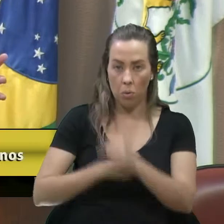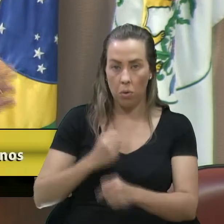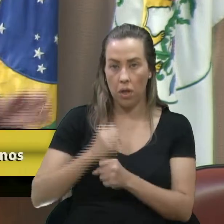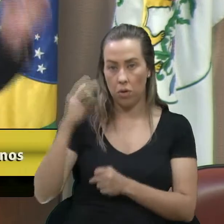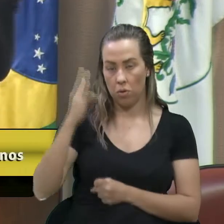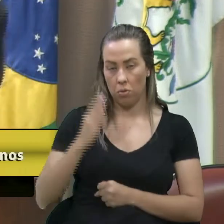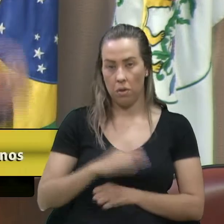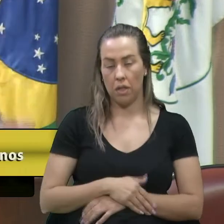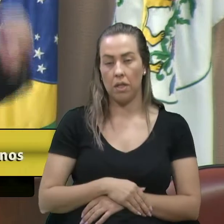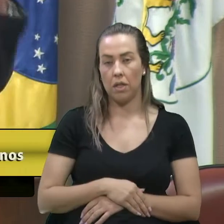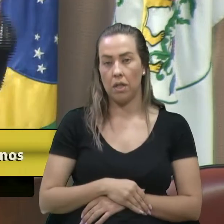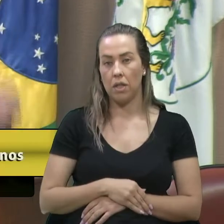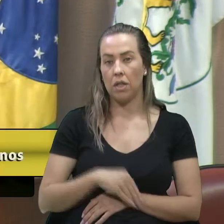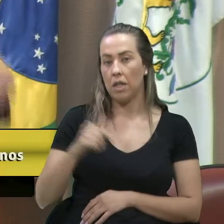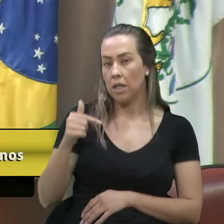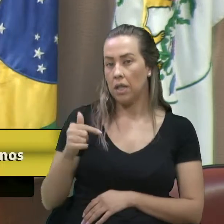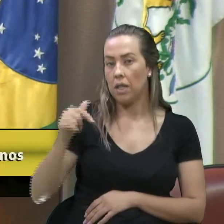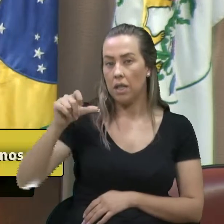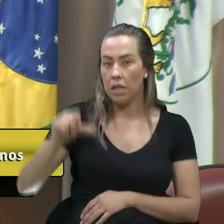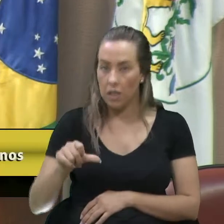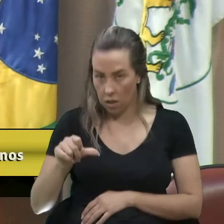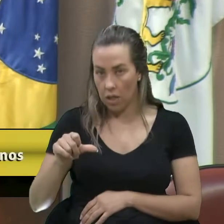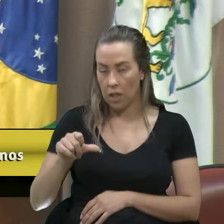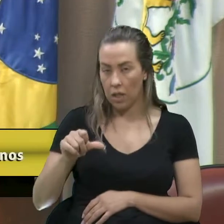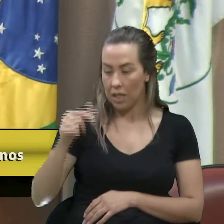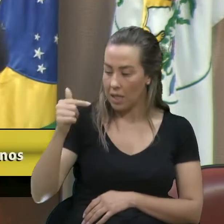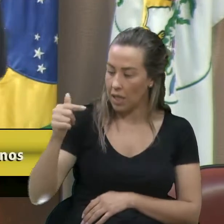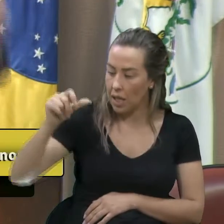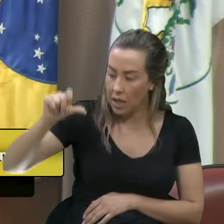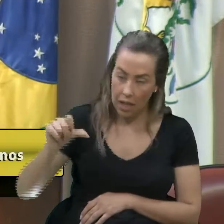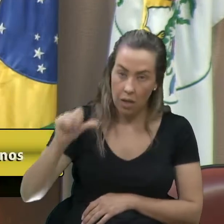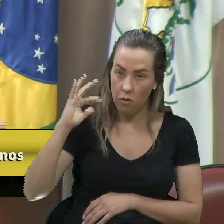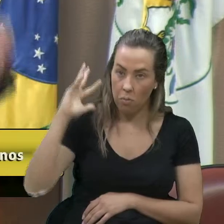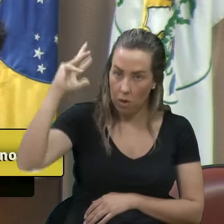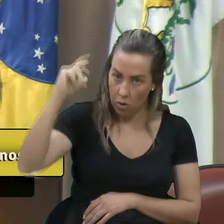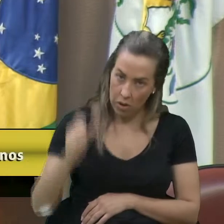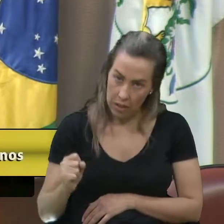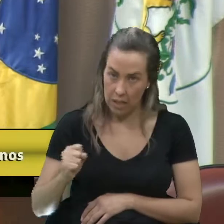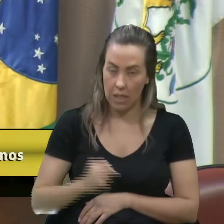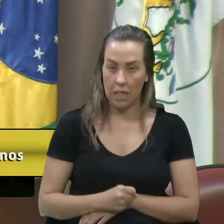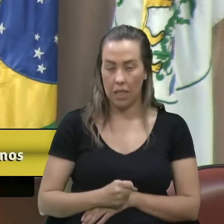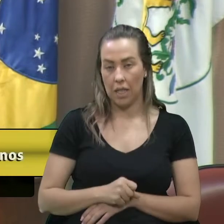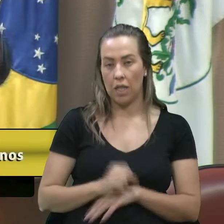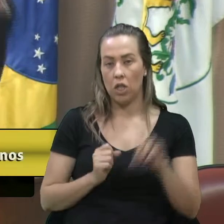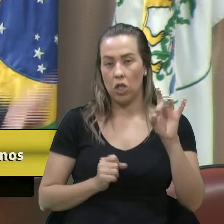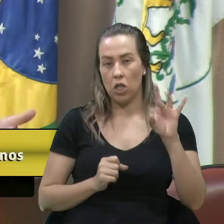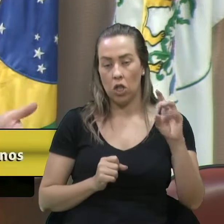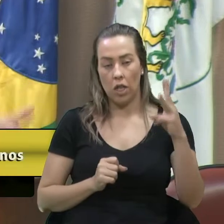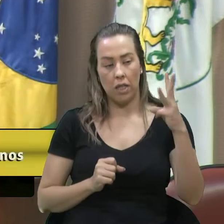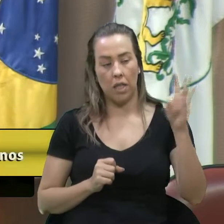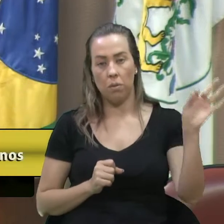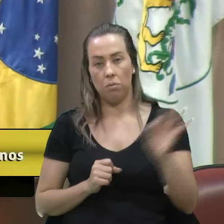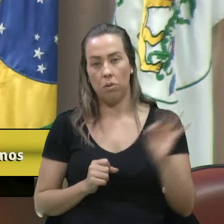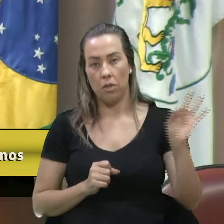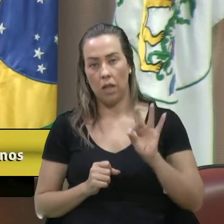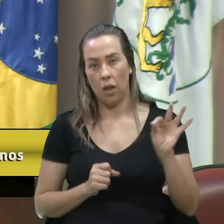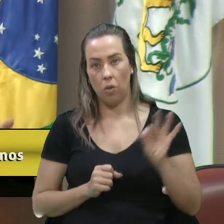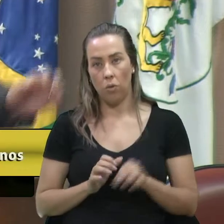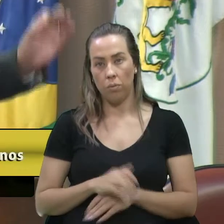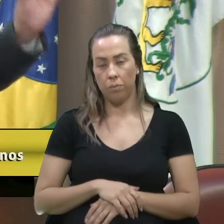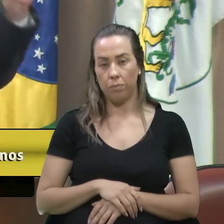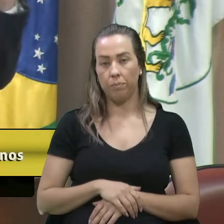Brasil. De 79, vereadora Marisol, milhões de toneladas produzidas ano no